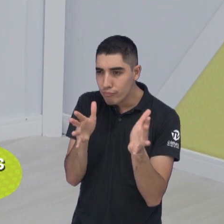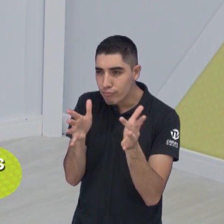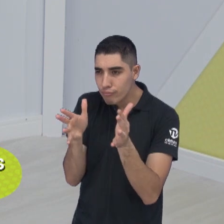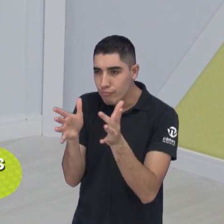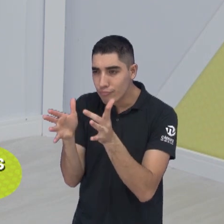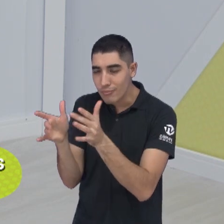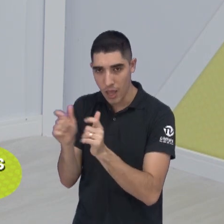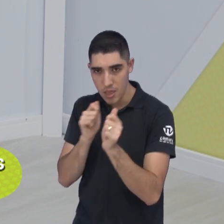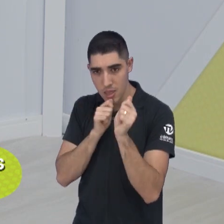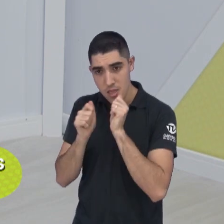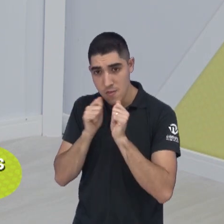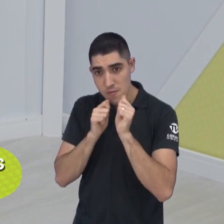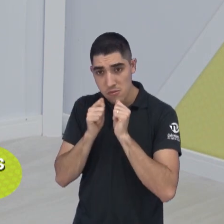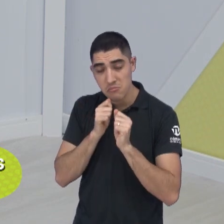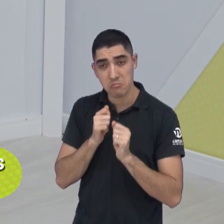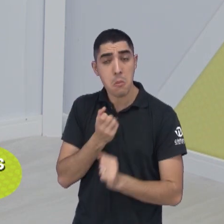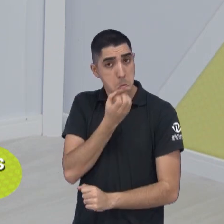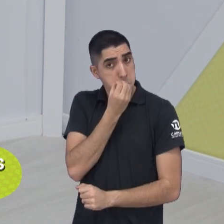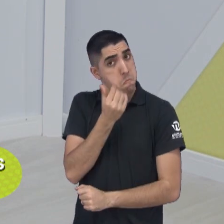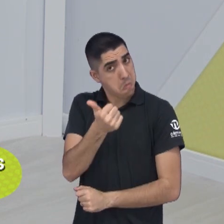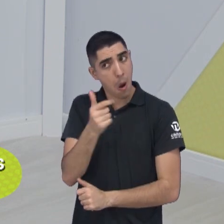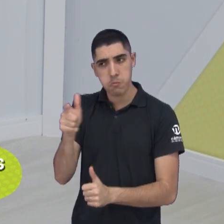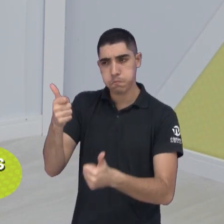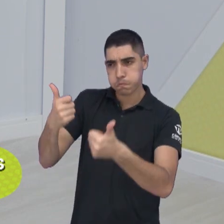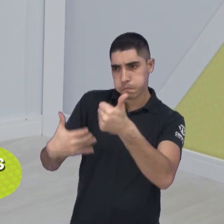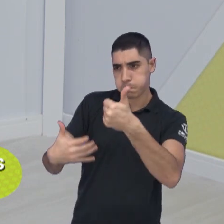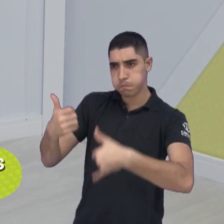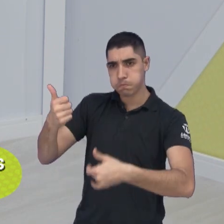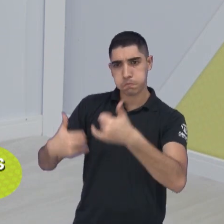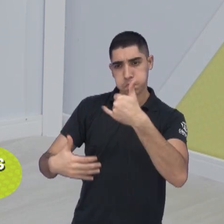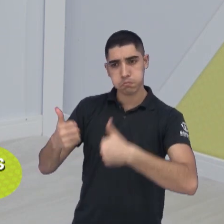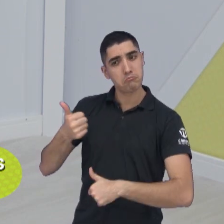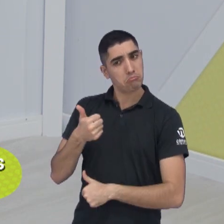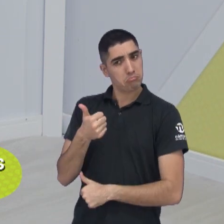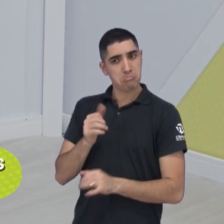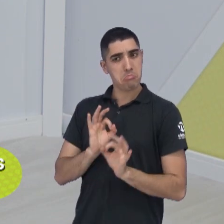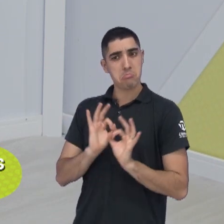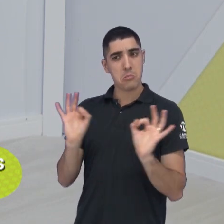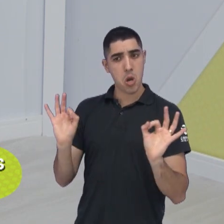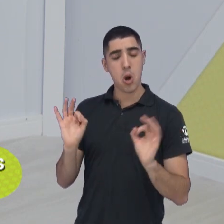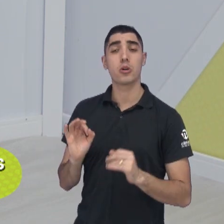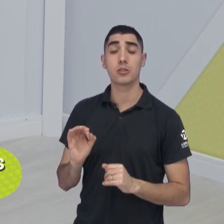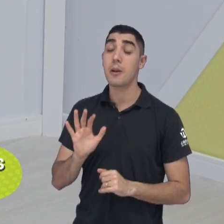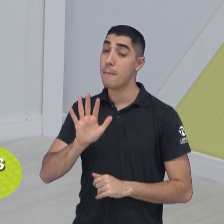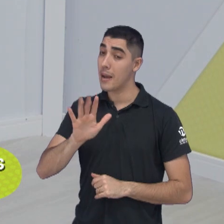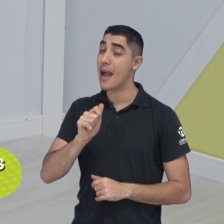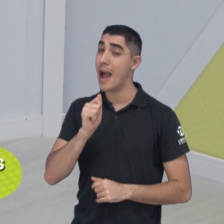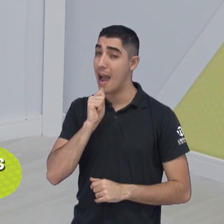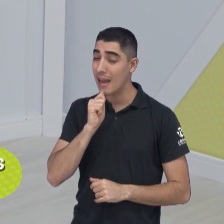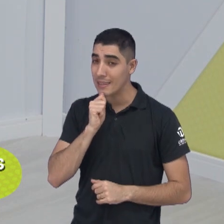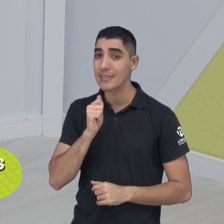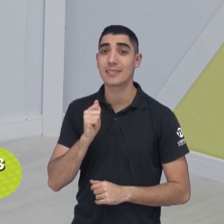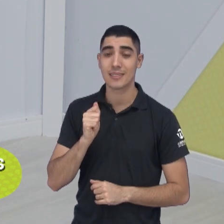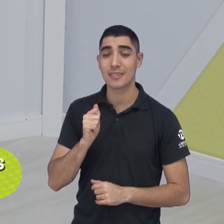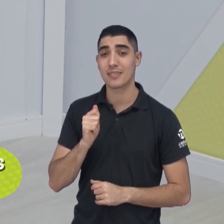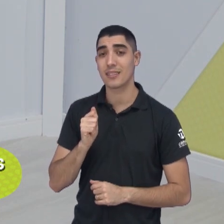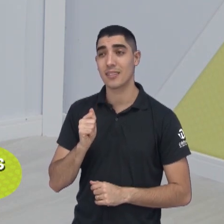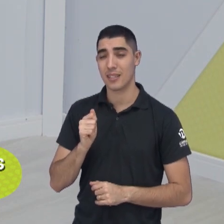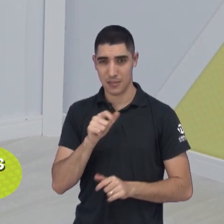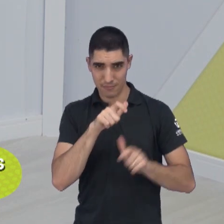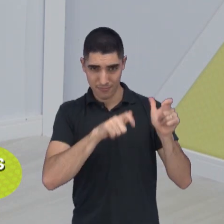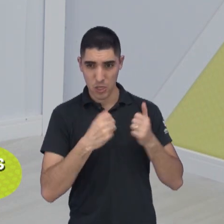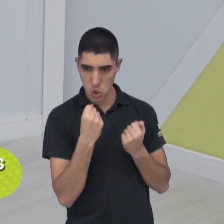ambos. O papo foi bom, a conversa foi boa. Ainda há uma certa desconfiança do torcedor,